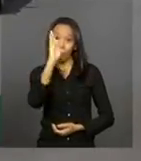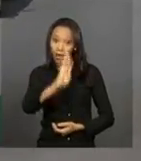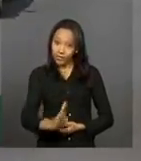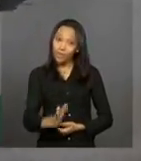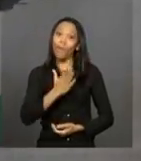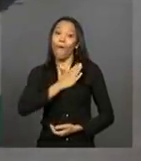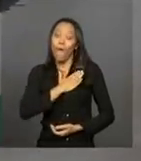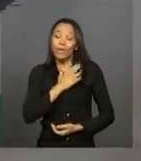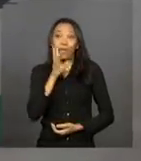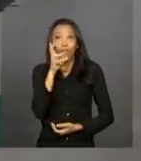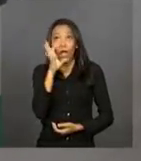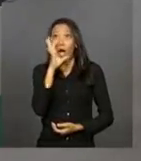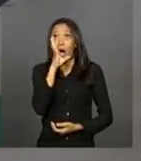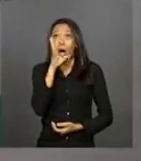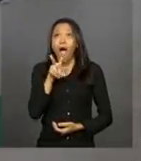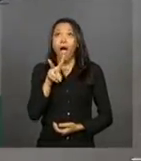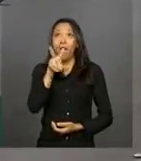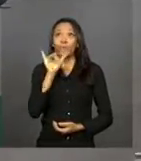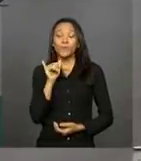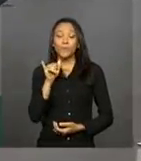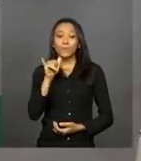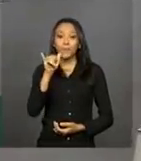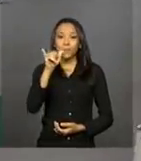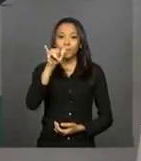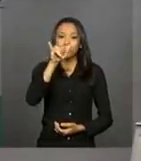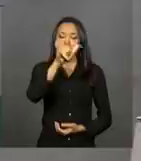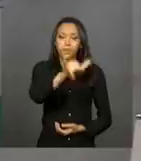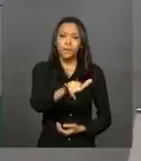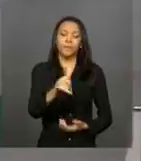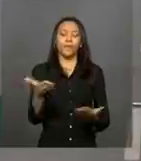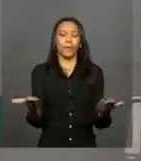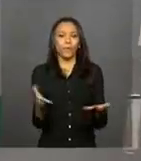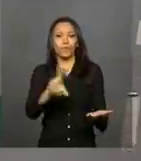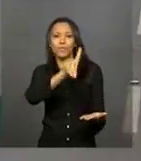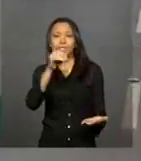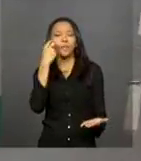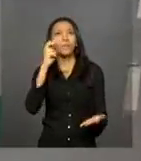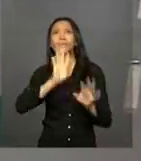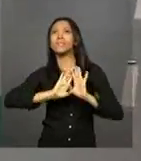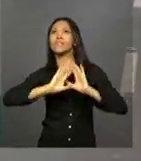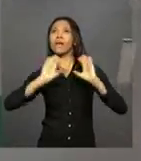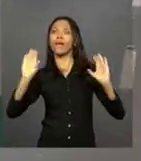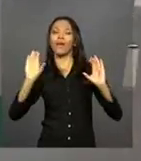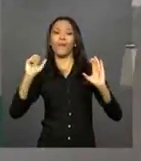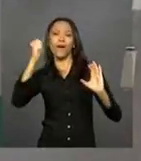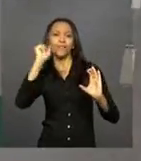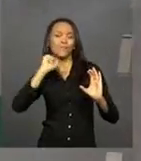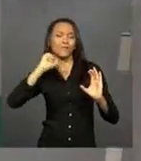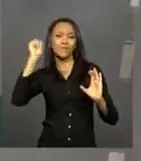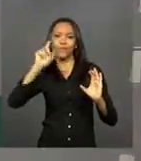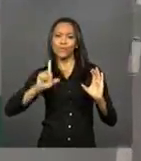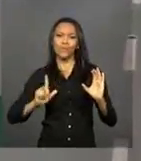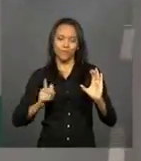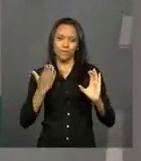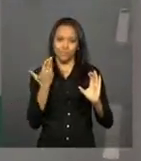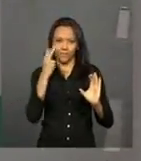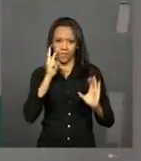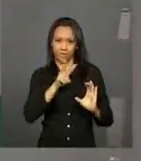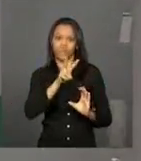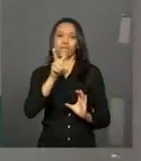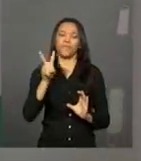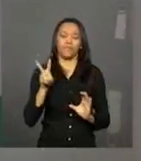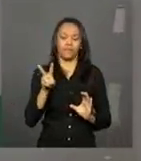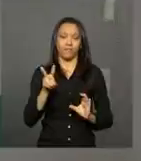Ah, ele está participando dessas solenidades, então, num dia de céu azul de brigadeiro, né, como se diz.